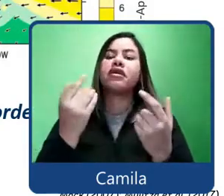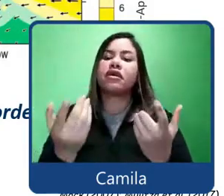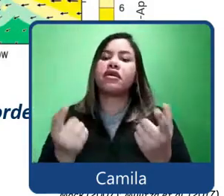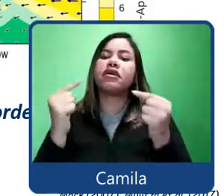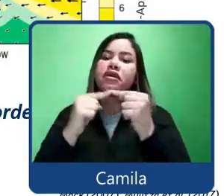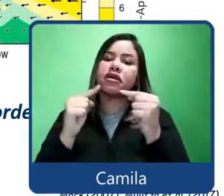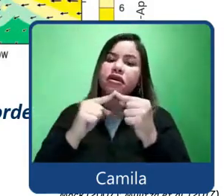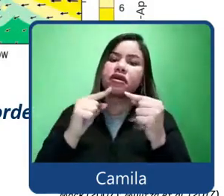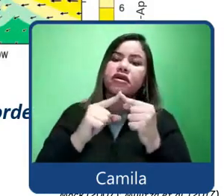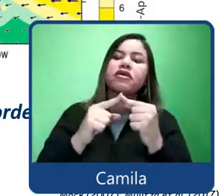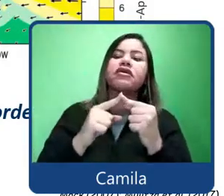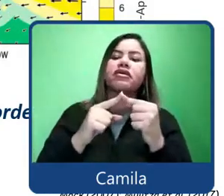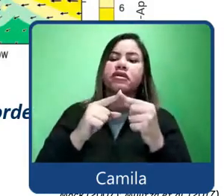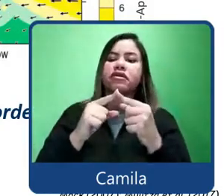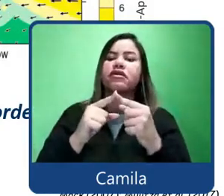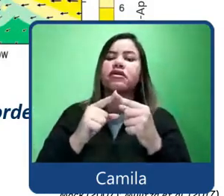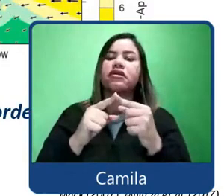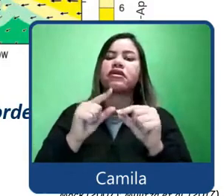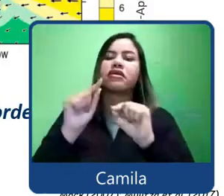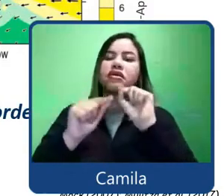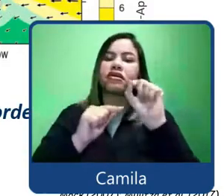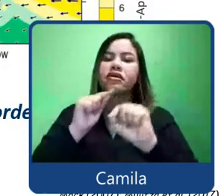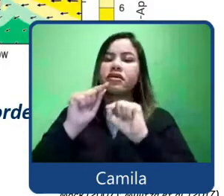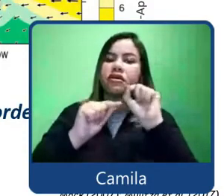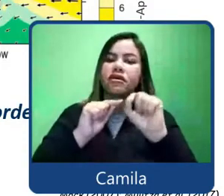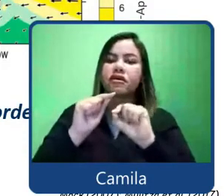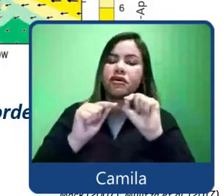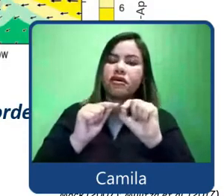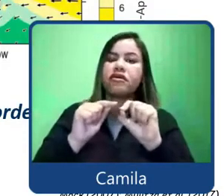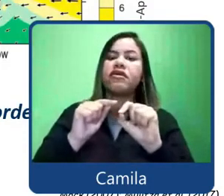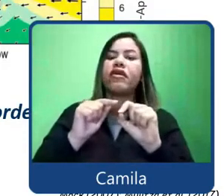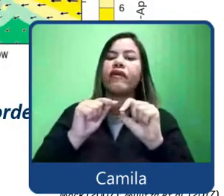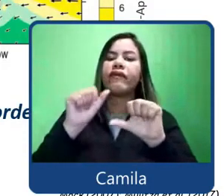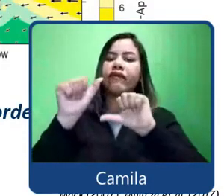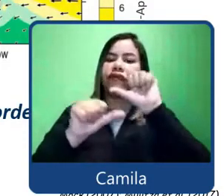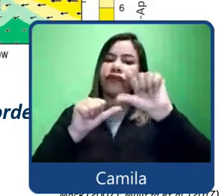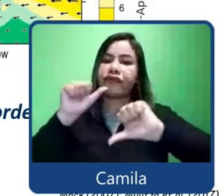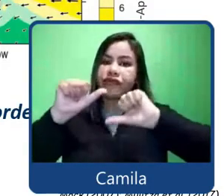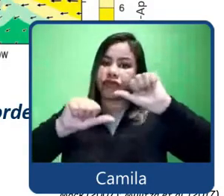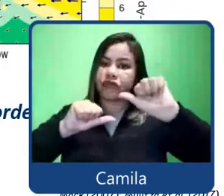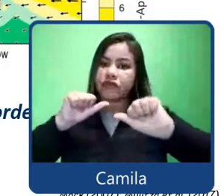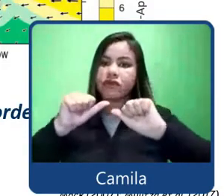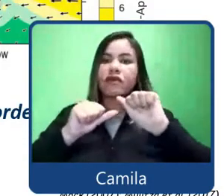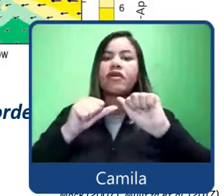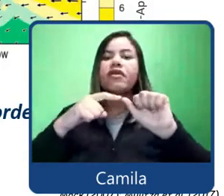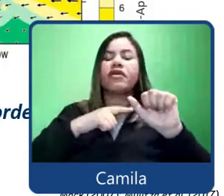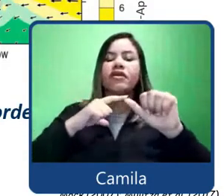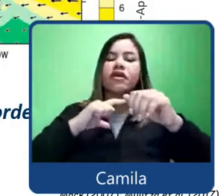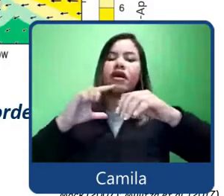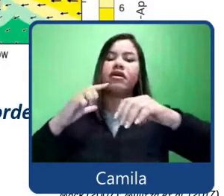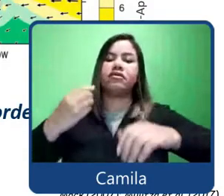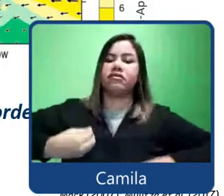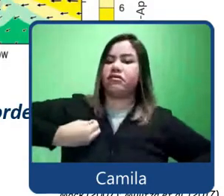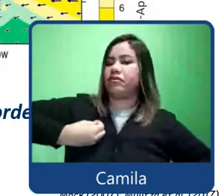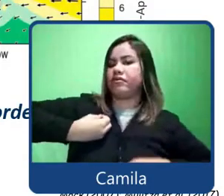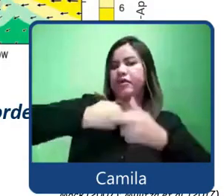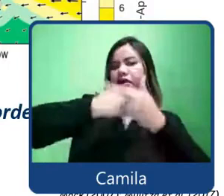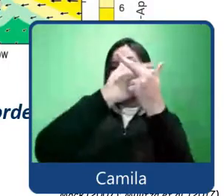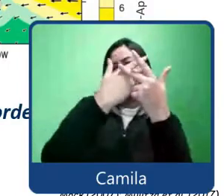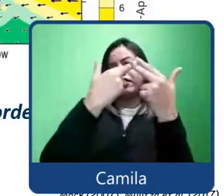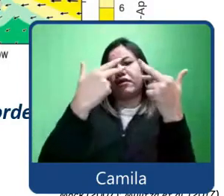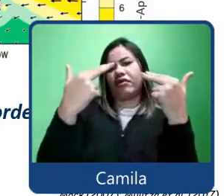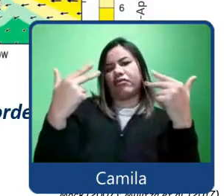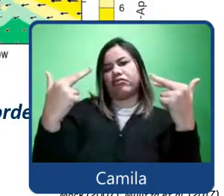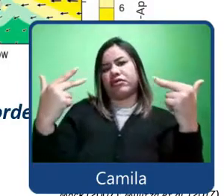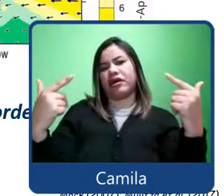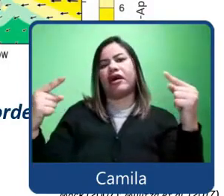Atlântica, gerando troca gênica e permitindo a marcante biodiversidade que nós temos tanto na Amazônia